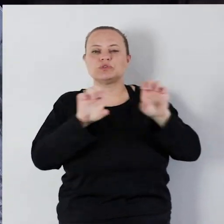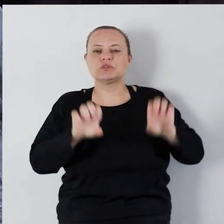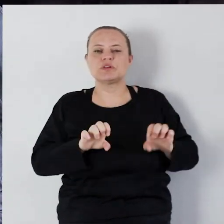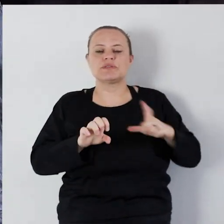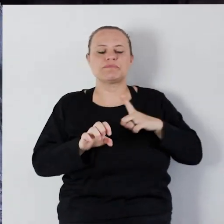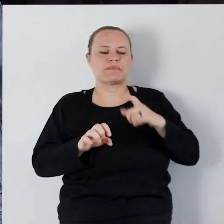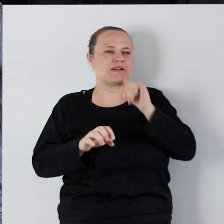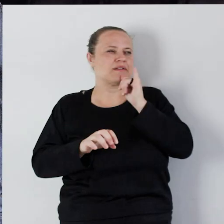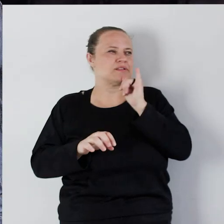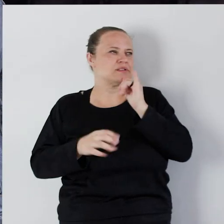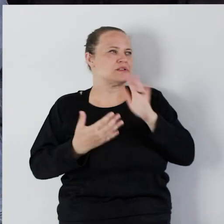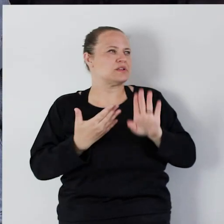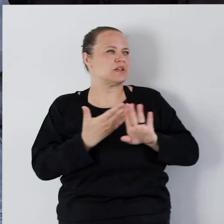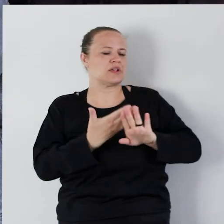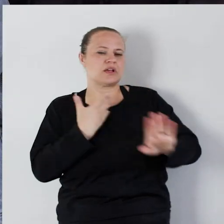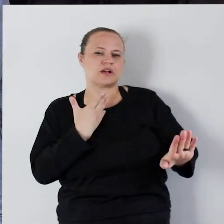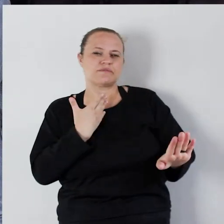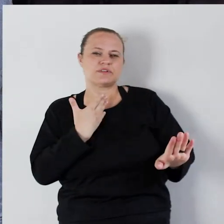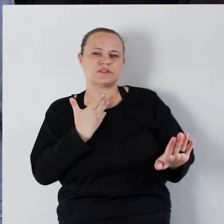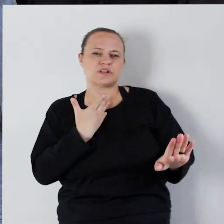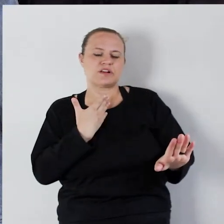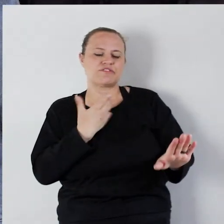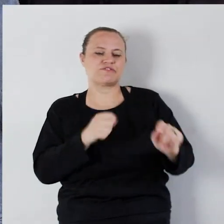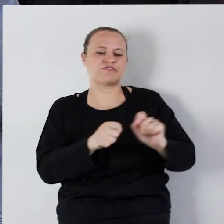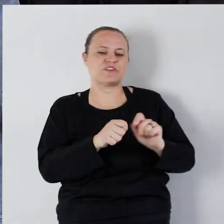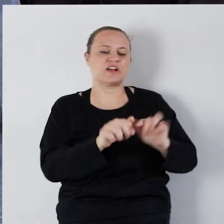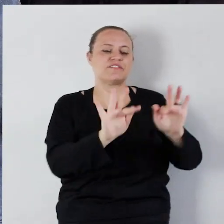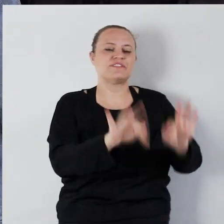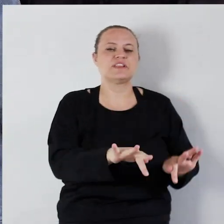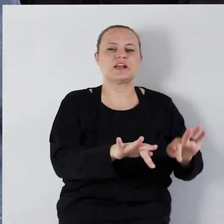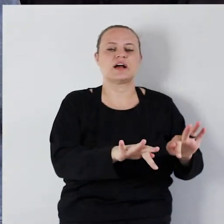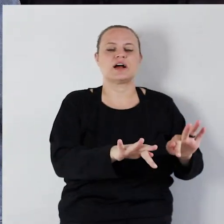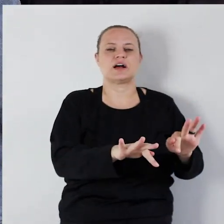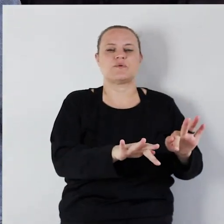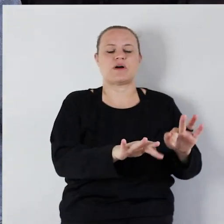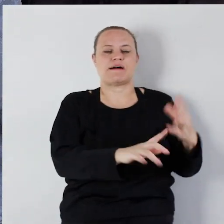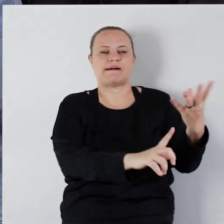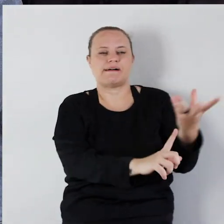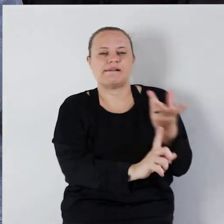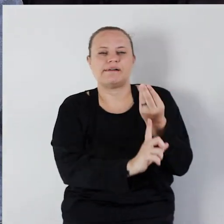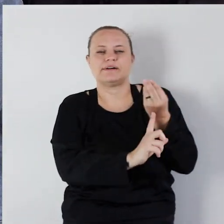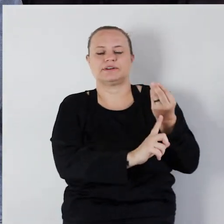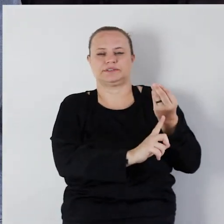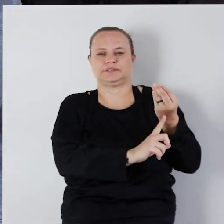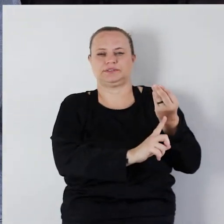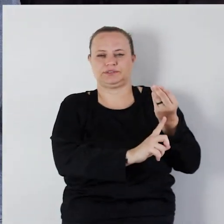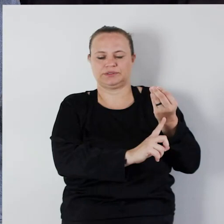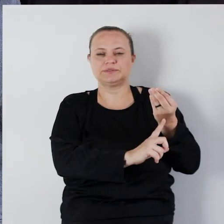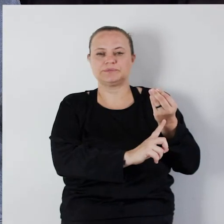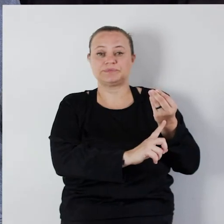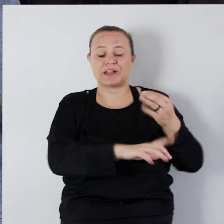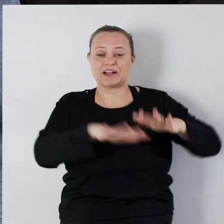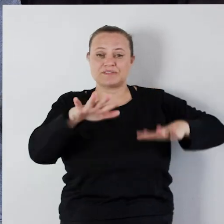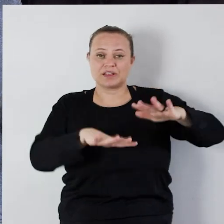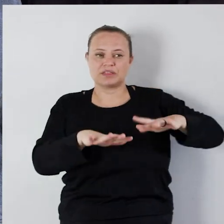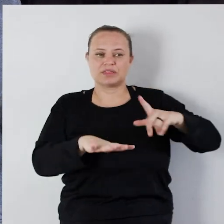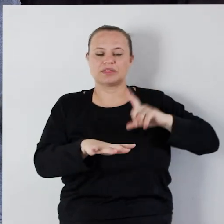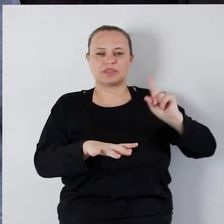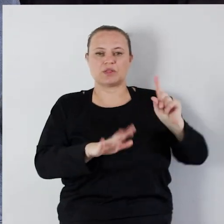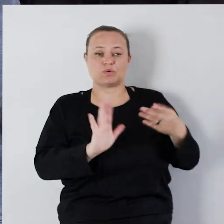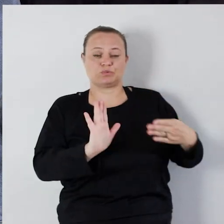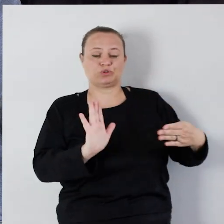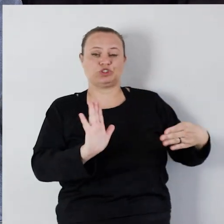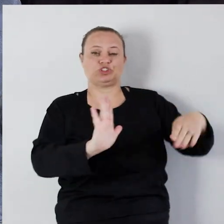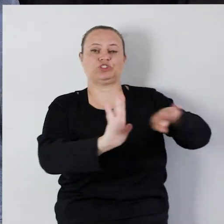formada em administração para analisar os porquês, mas o quanto ela tem, como você disse, afastado do nosso